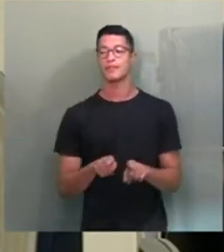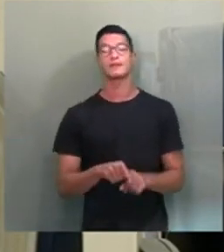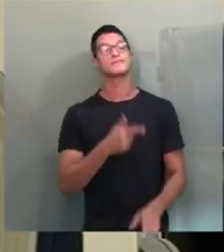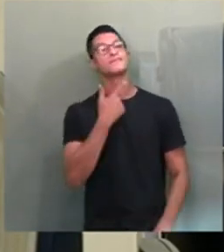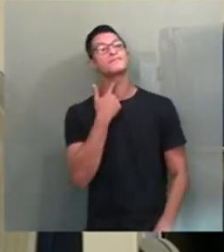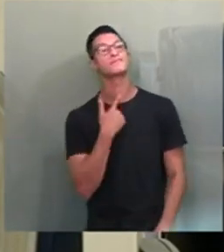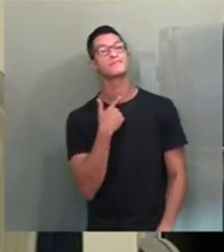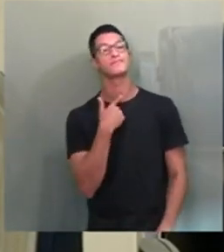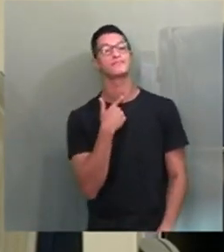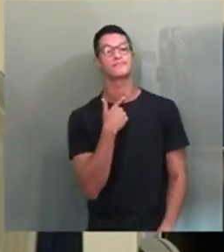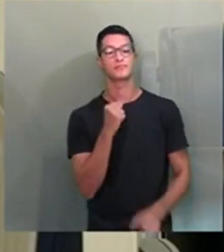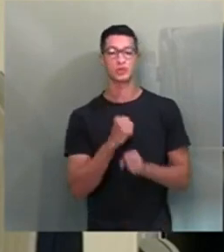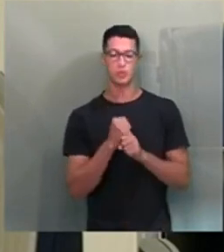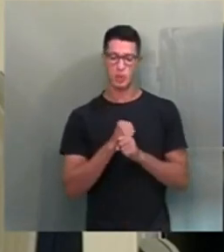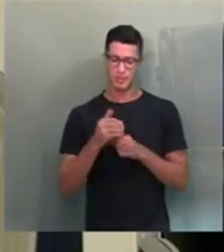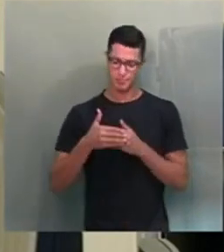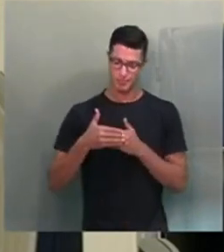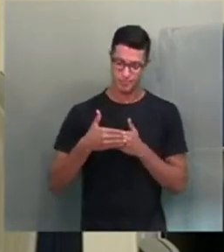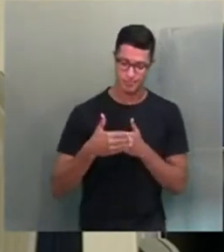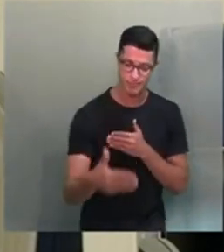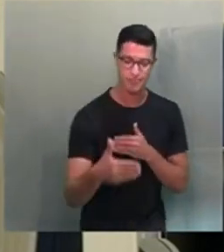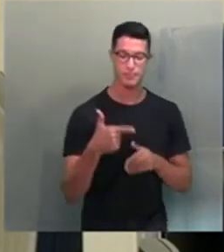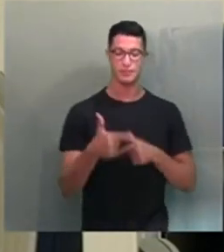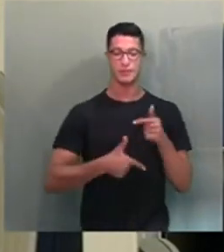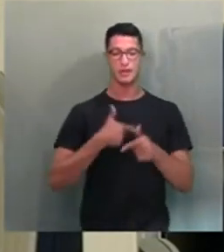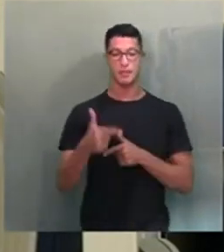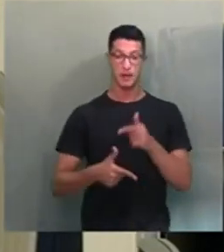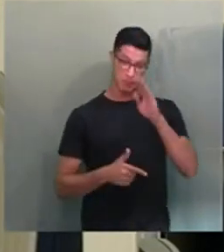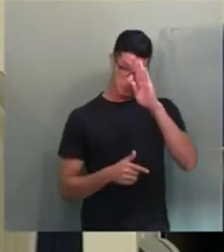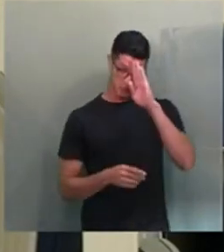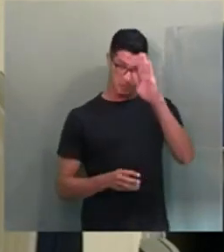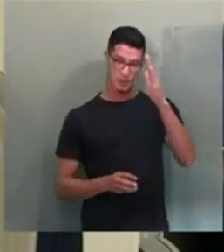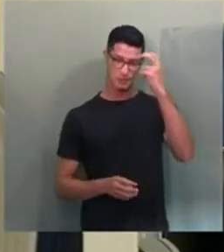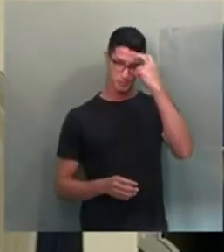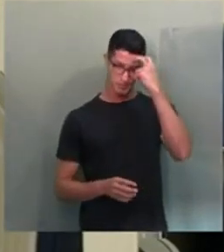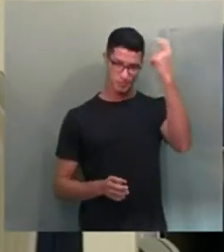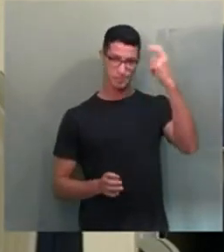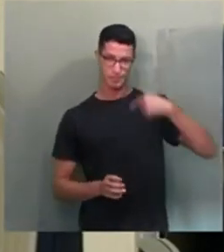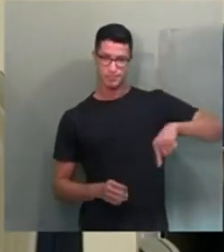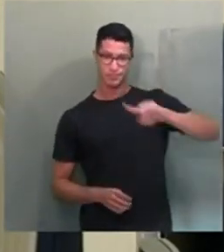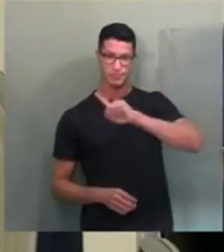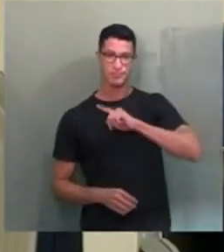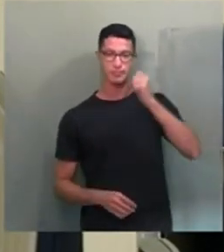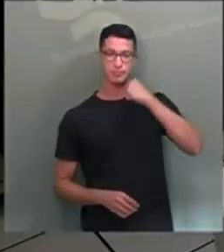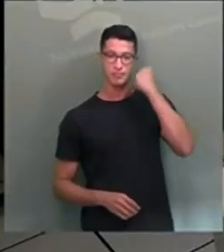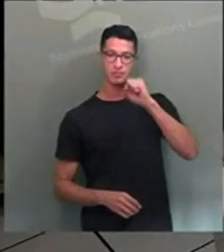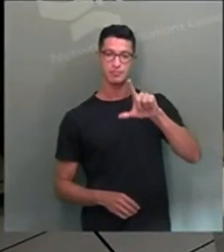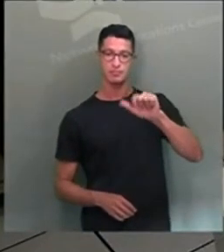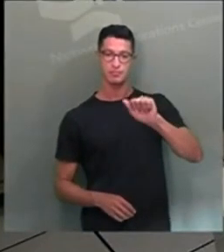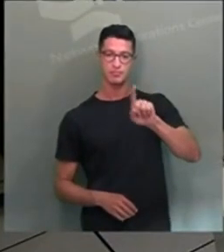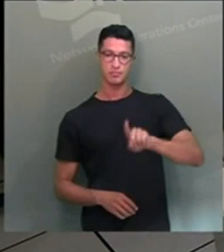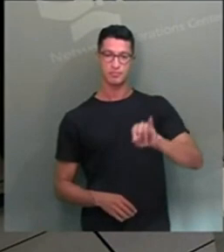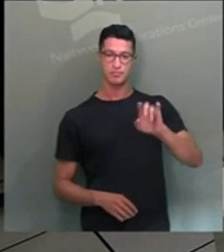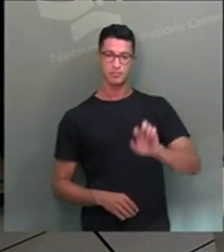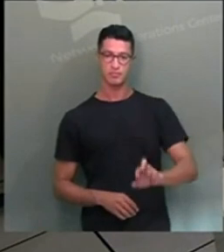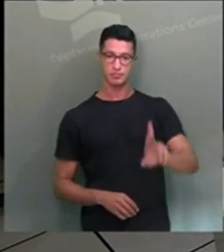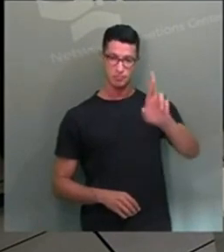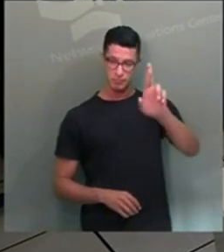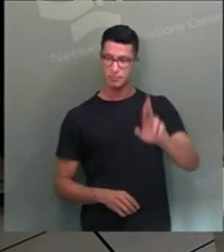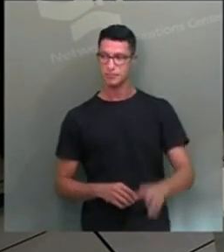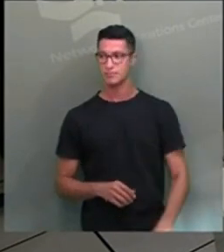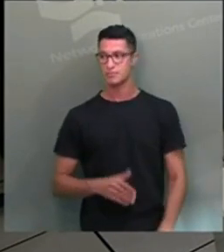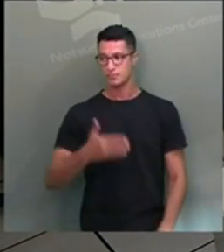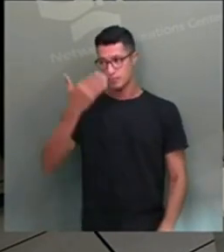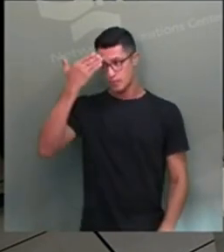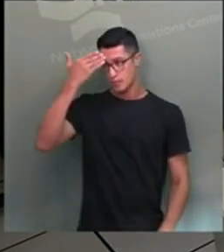desejo de um ano profícuo, de muito trabalho e principalmente sabedoria para todos nós. Senador Lazier. Muito obrigado,